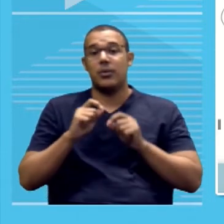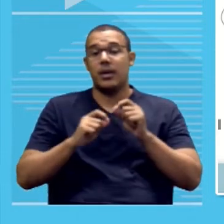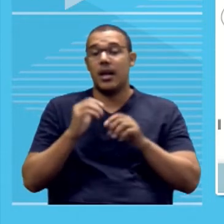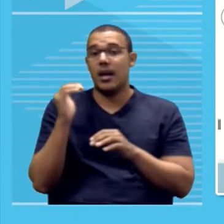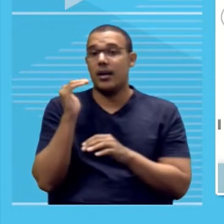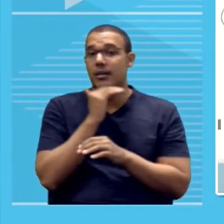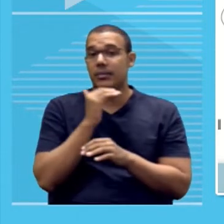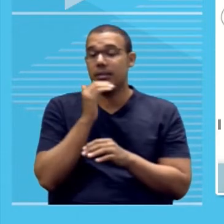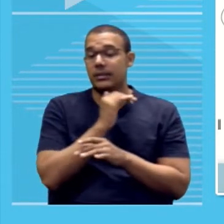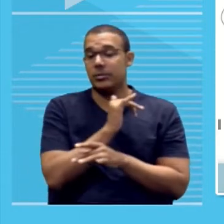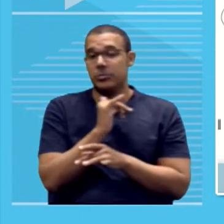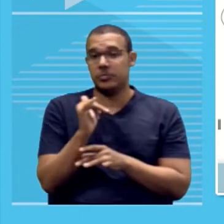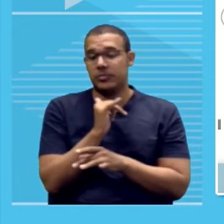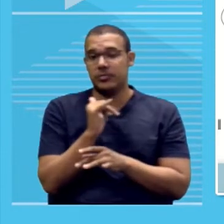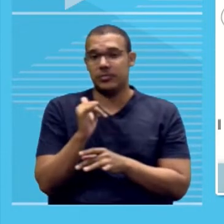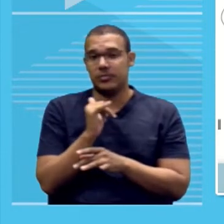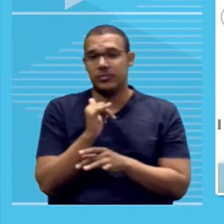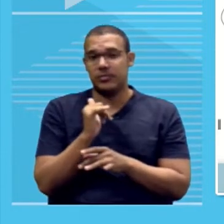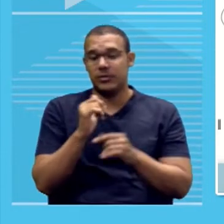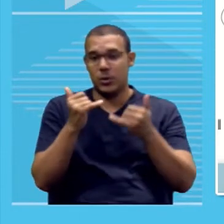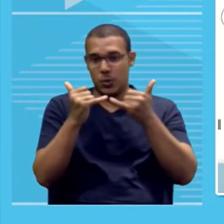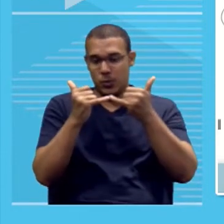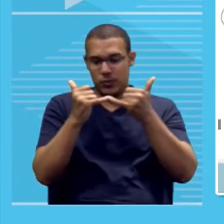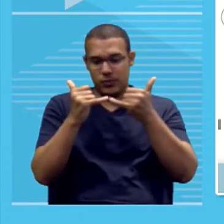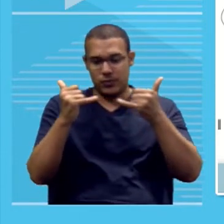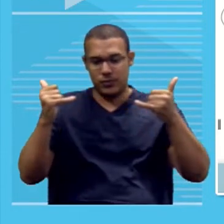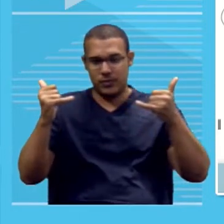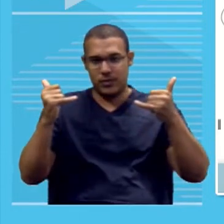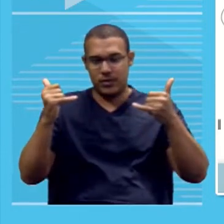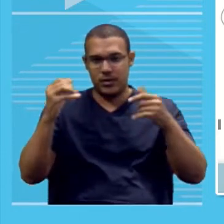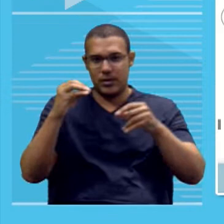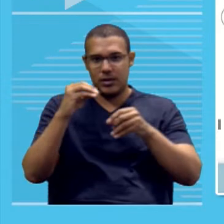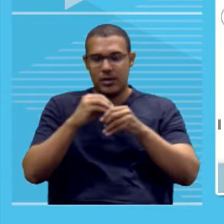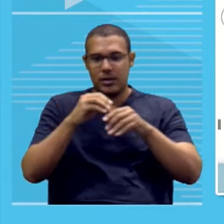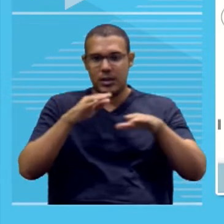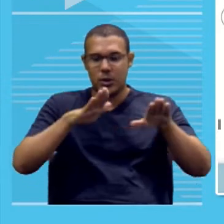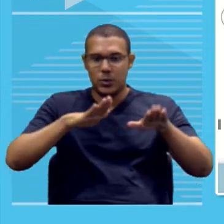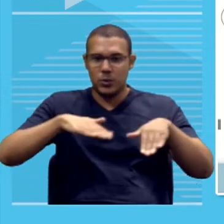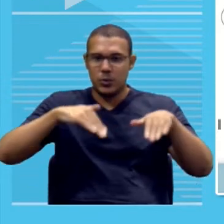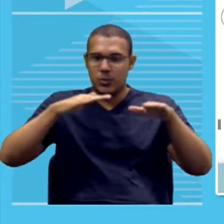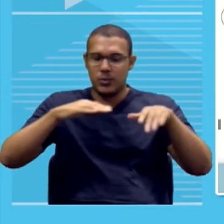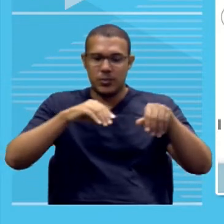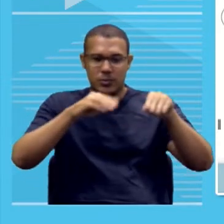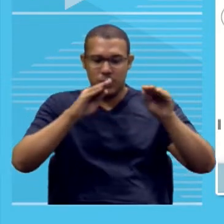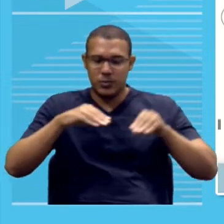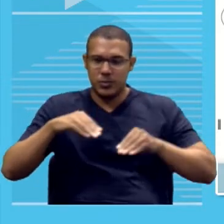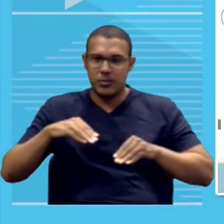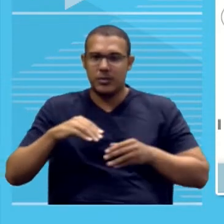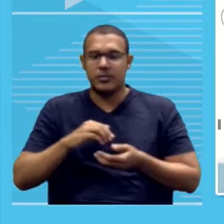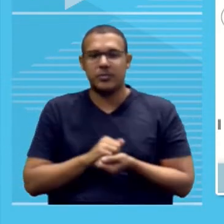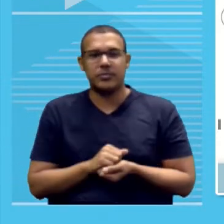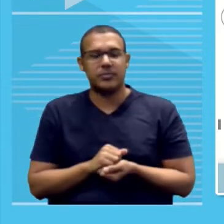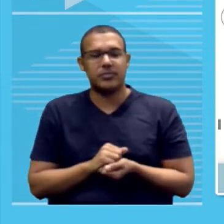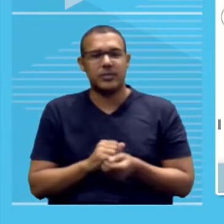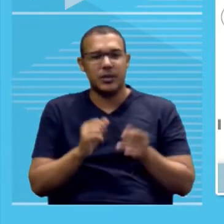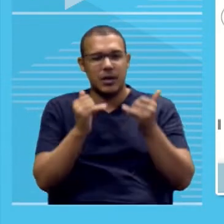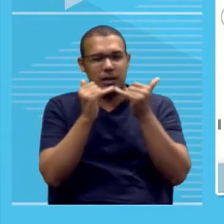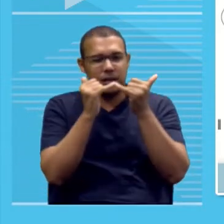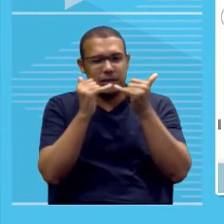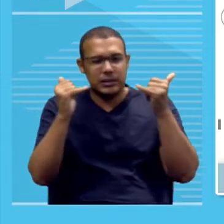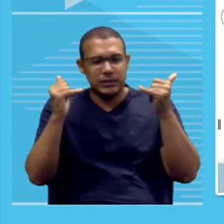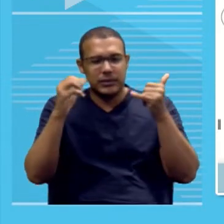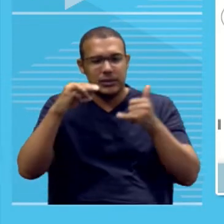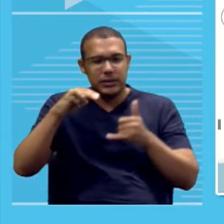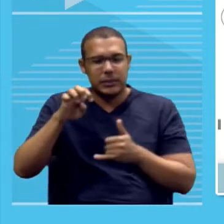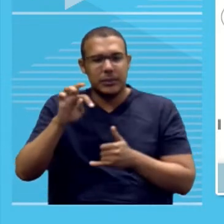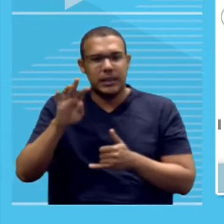aquecido eletricamente por fios em uma malha, certo? Quando você faz isso, aqueles fios metálicos, eles